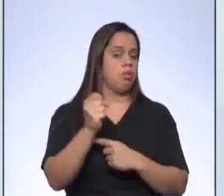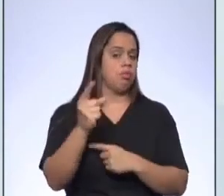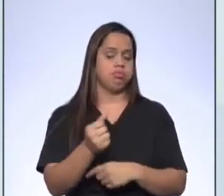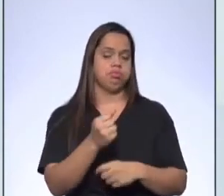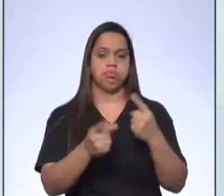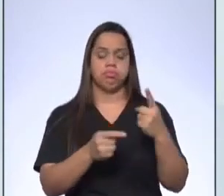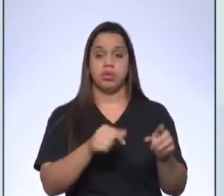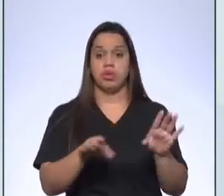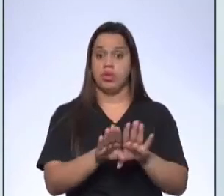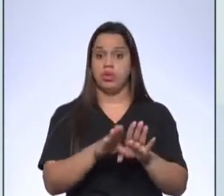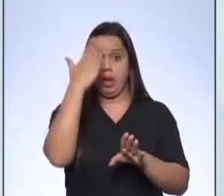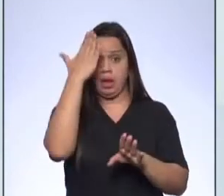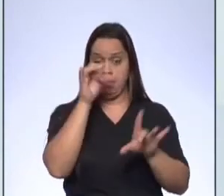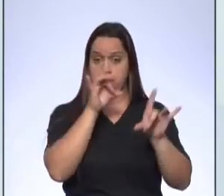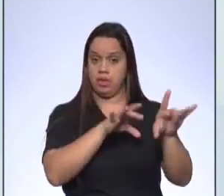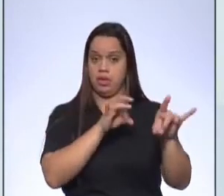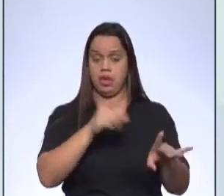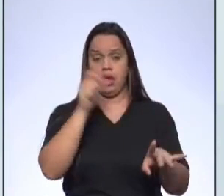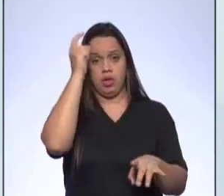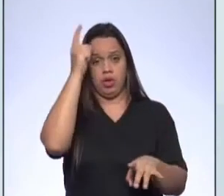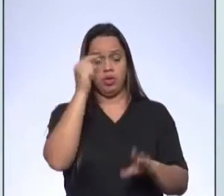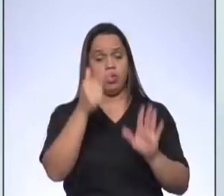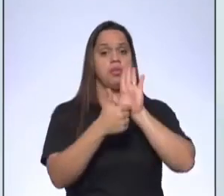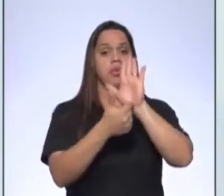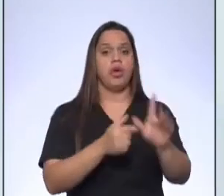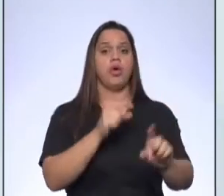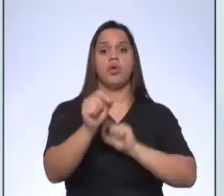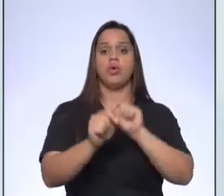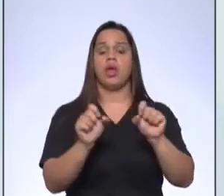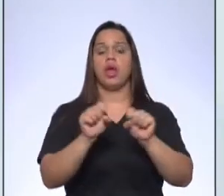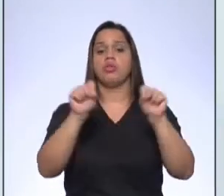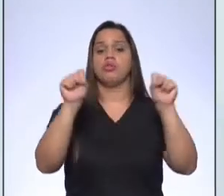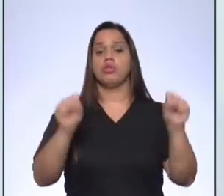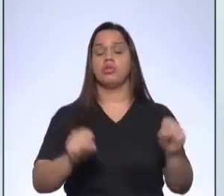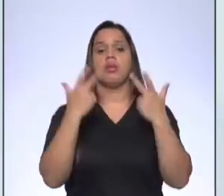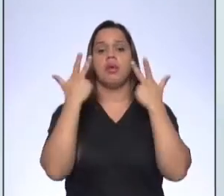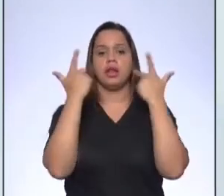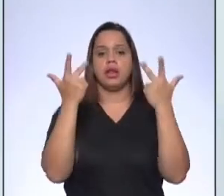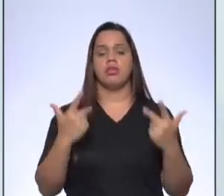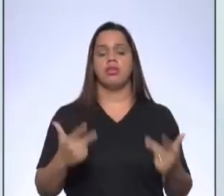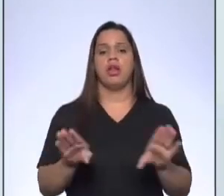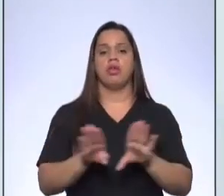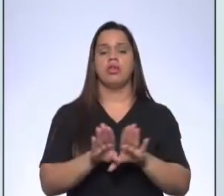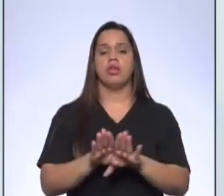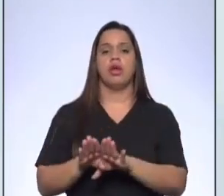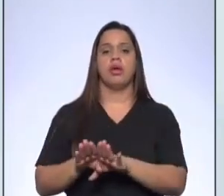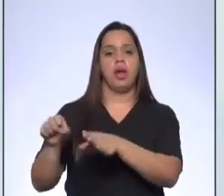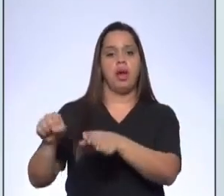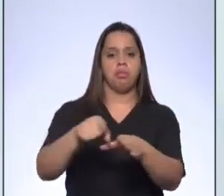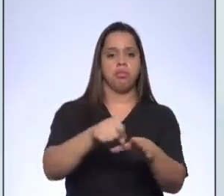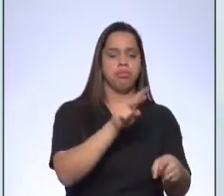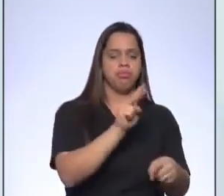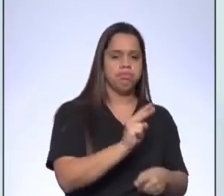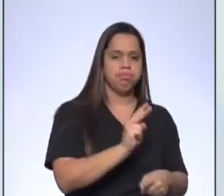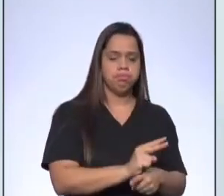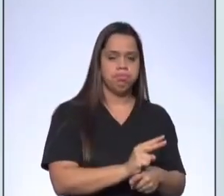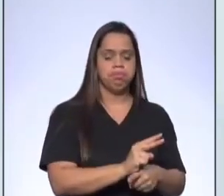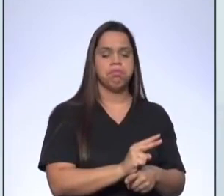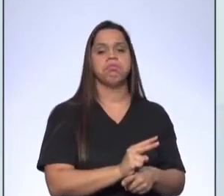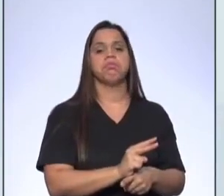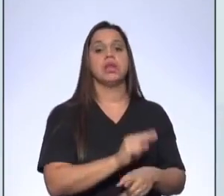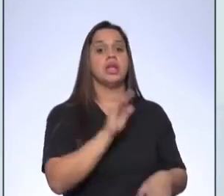das técnicas dessa cultura, destacam-se o sistema natural e a fertilização do solo, que